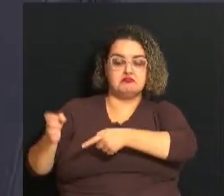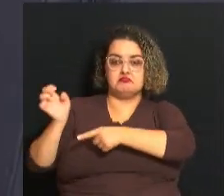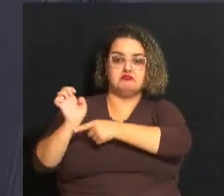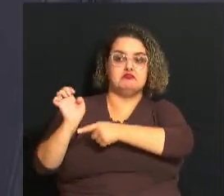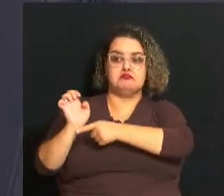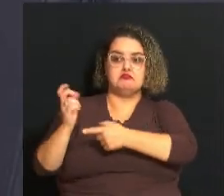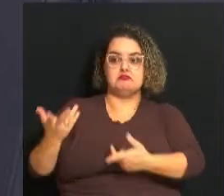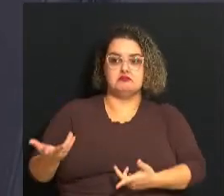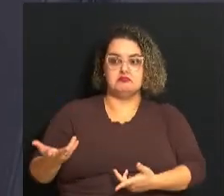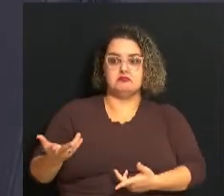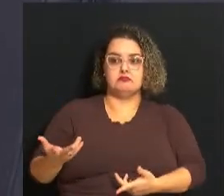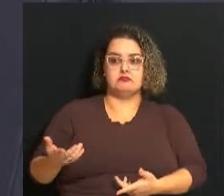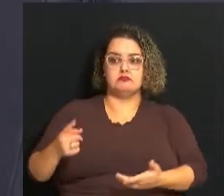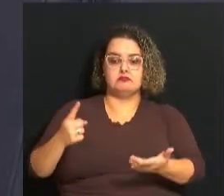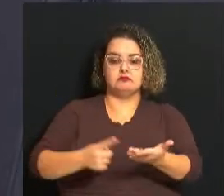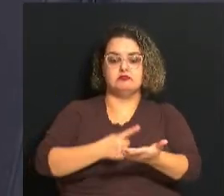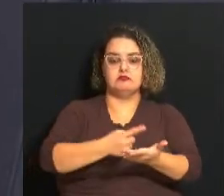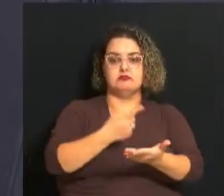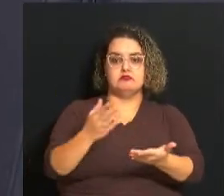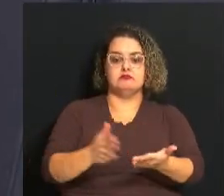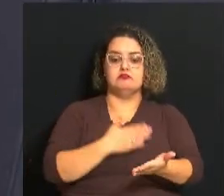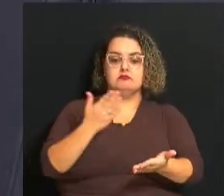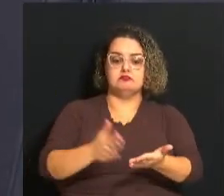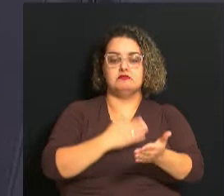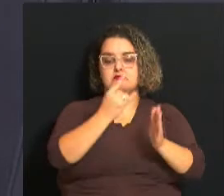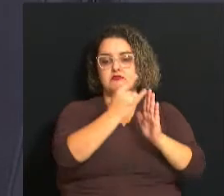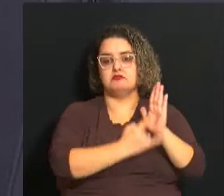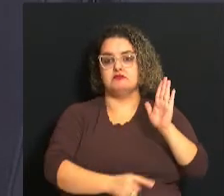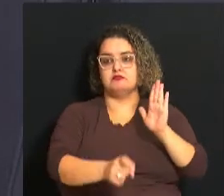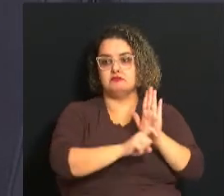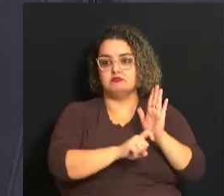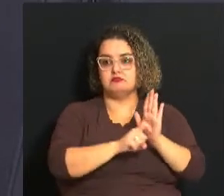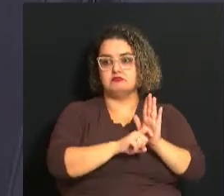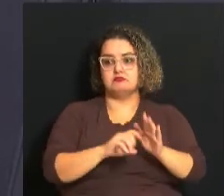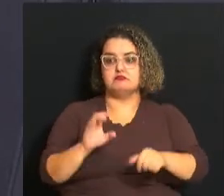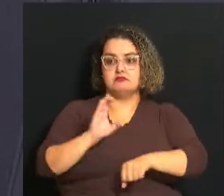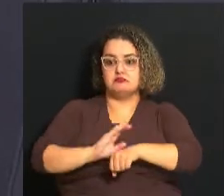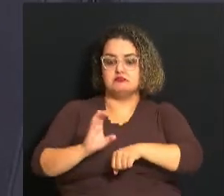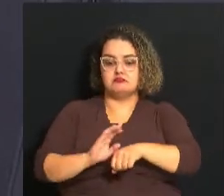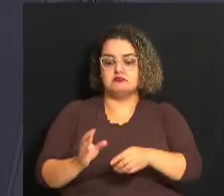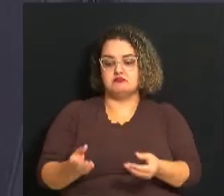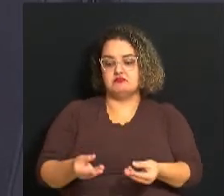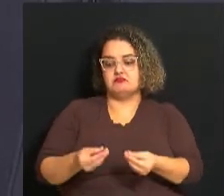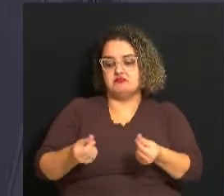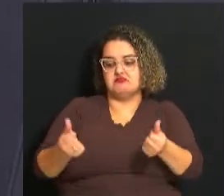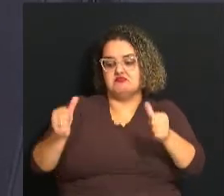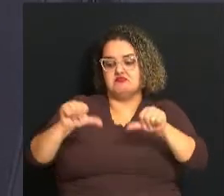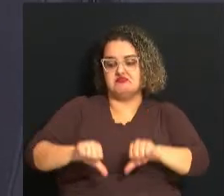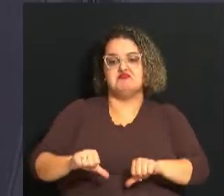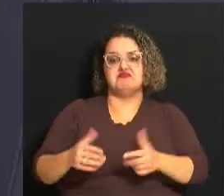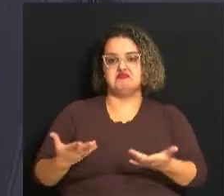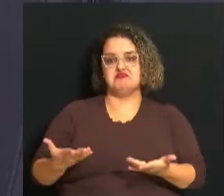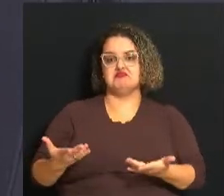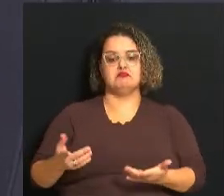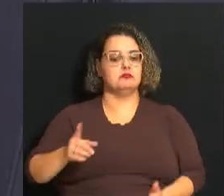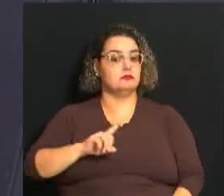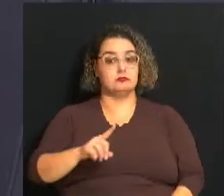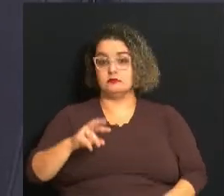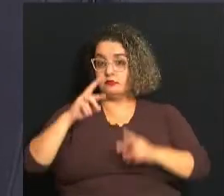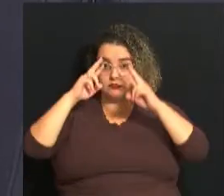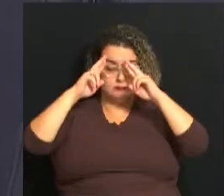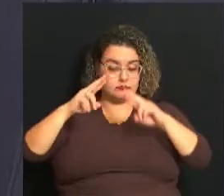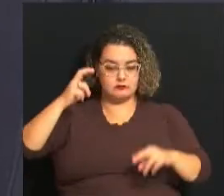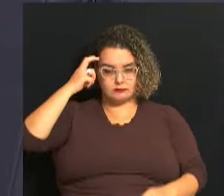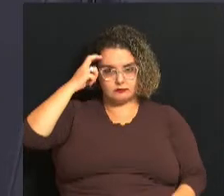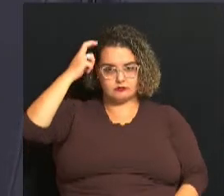por meio de apostilas burocracias cursos de má qualidade não são respeitados como intelectuais e tem